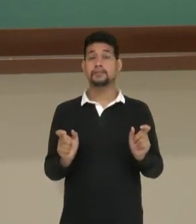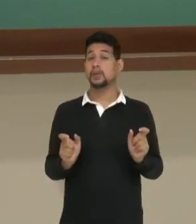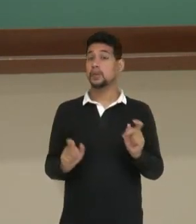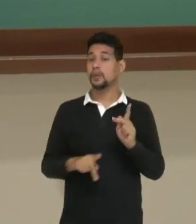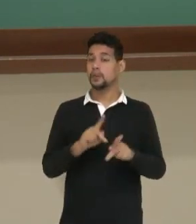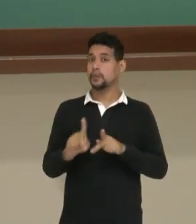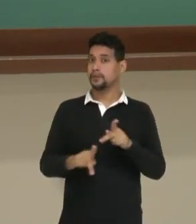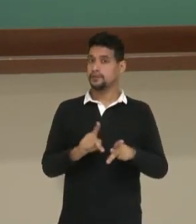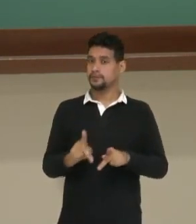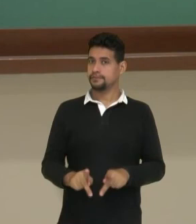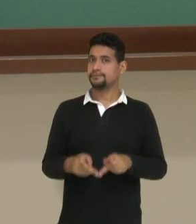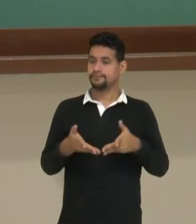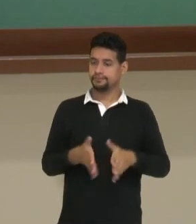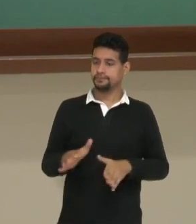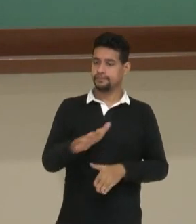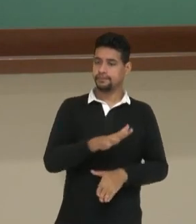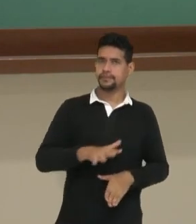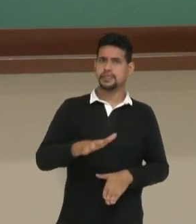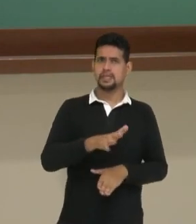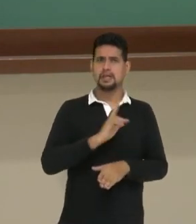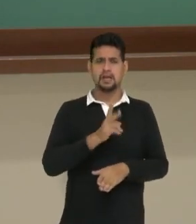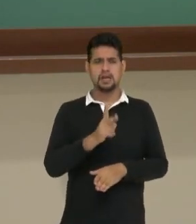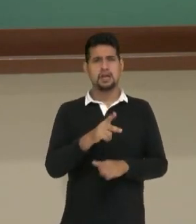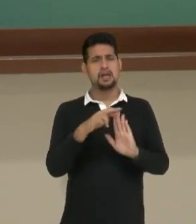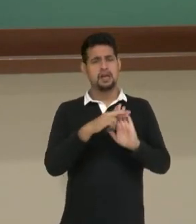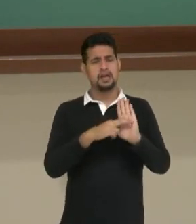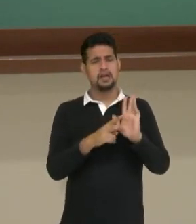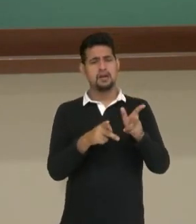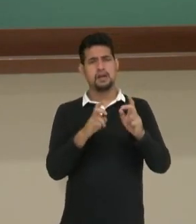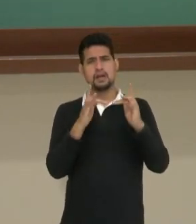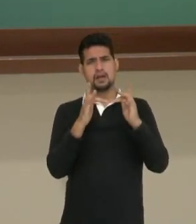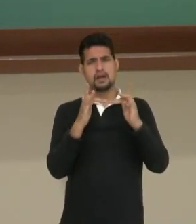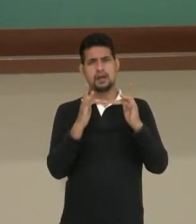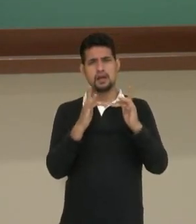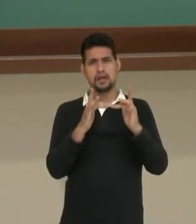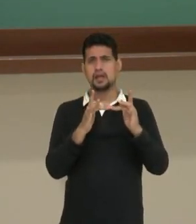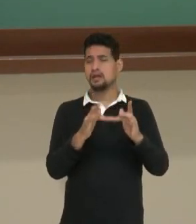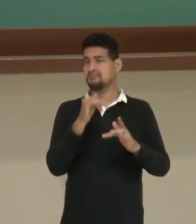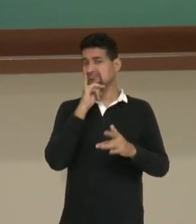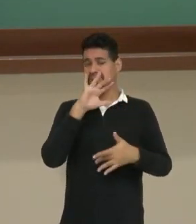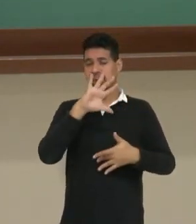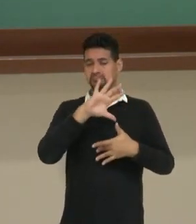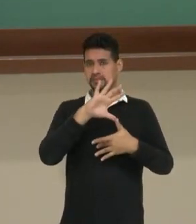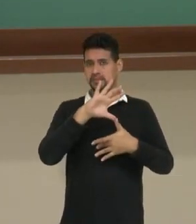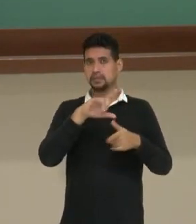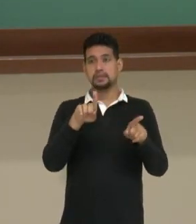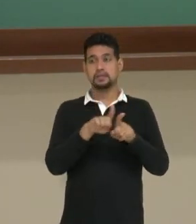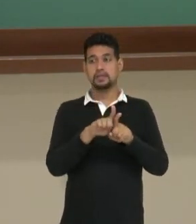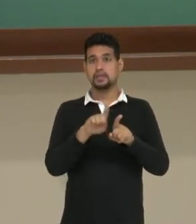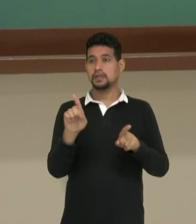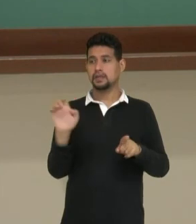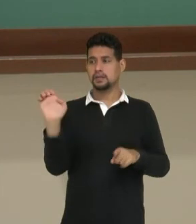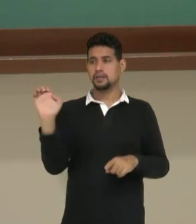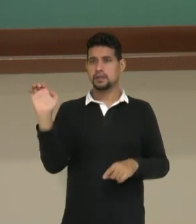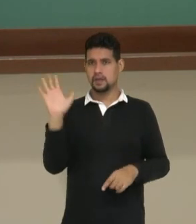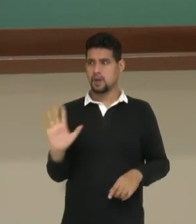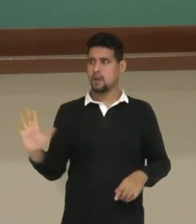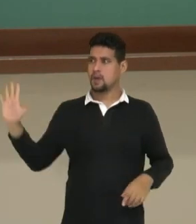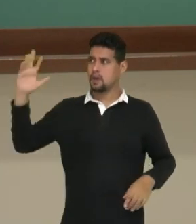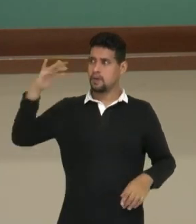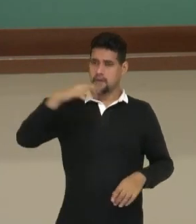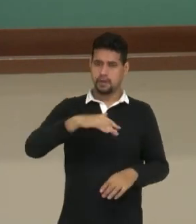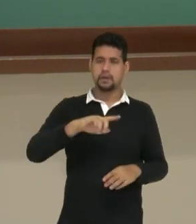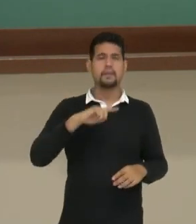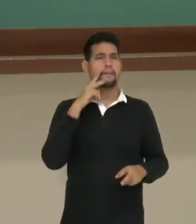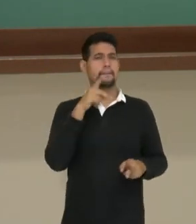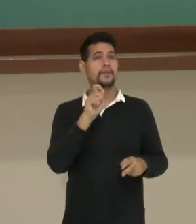nativos, via de regra, sempre que nós observamos o contato dos nativos aqui da América com os exploradores, nós vemos